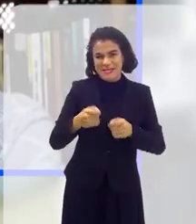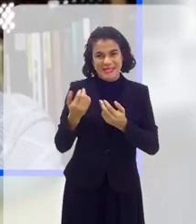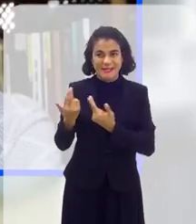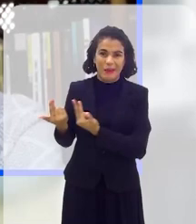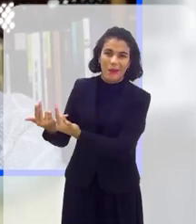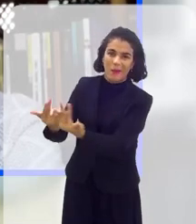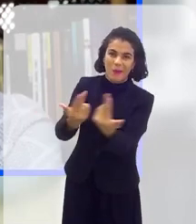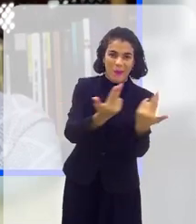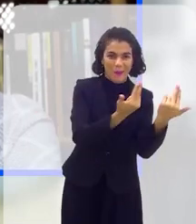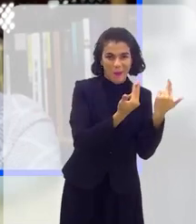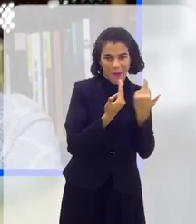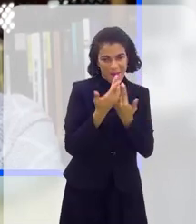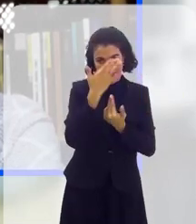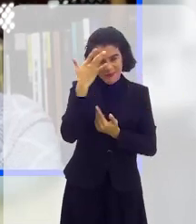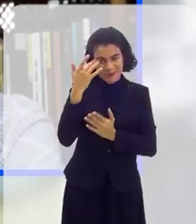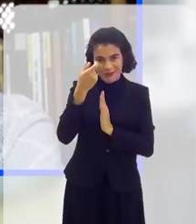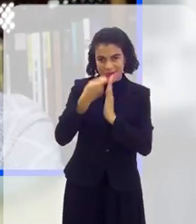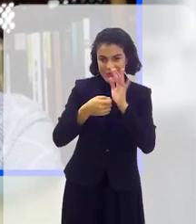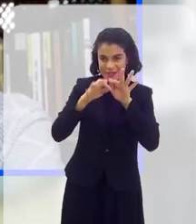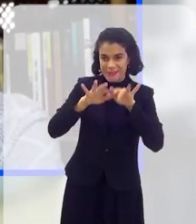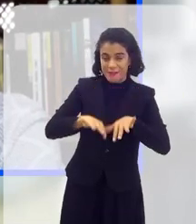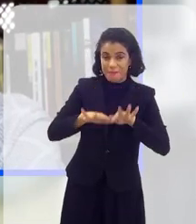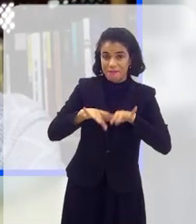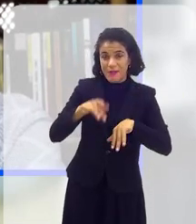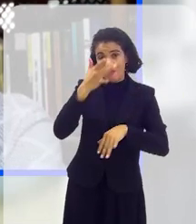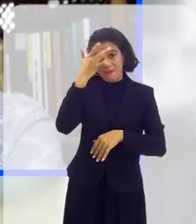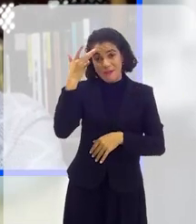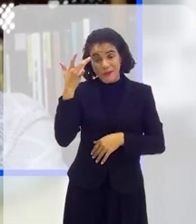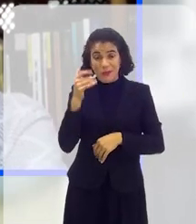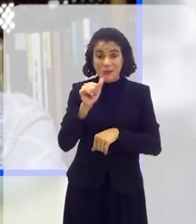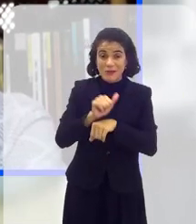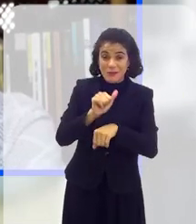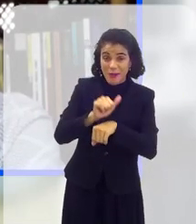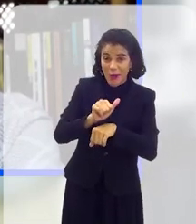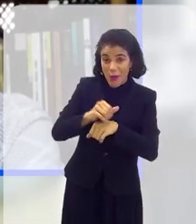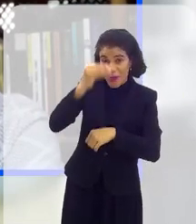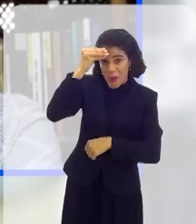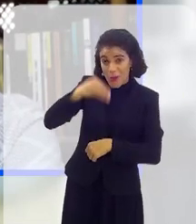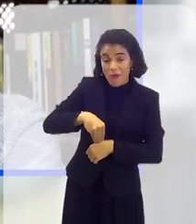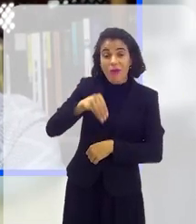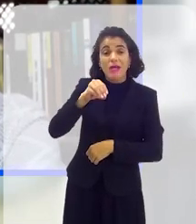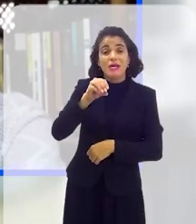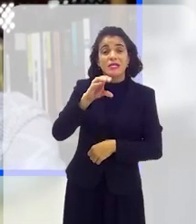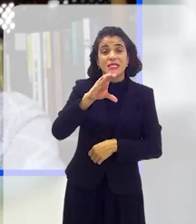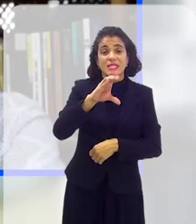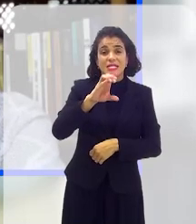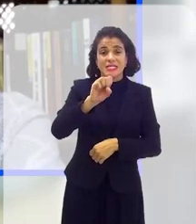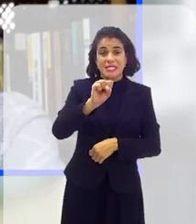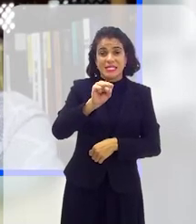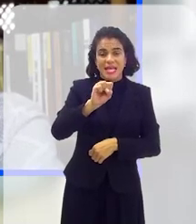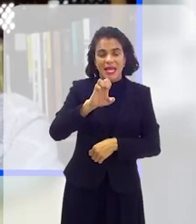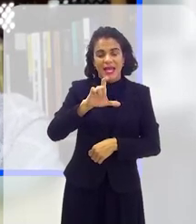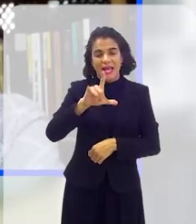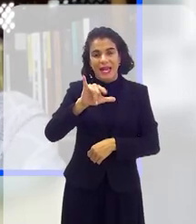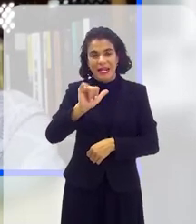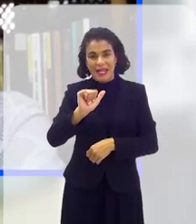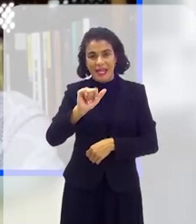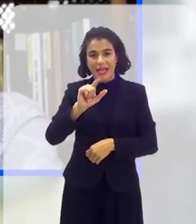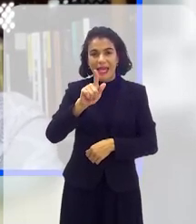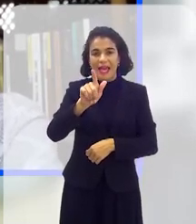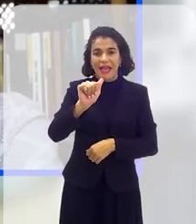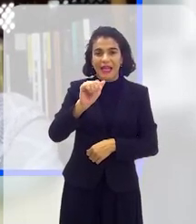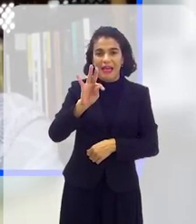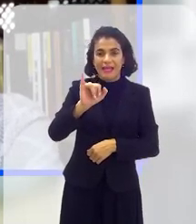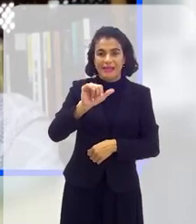Isso não tem que necessariamente acontecer a todos que escrevem. Mas quem me inspirou até escrever e não desistir foi Zélia Gattai. Zélia